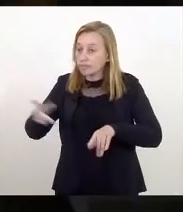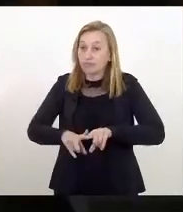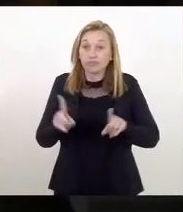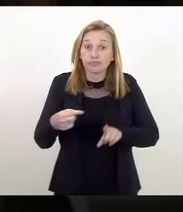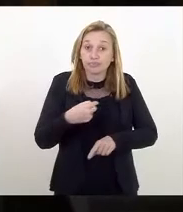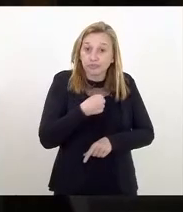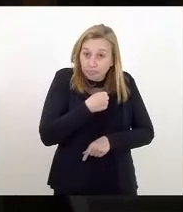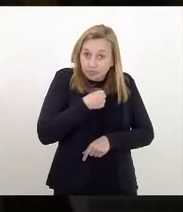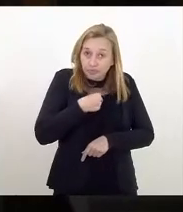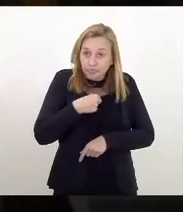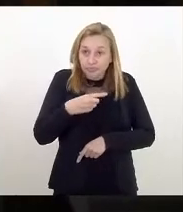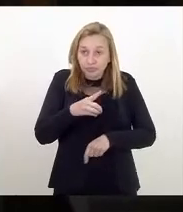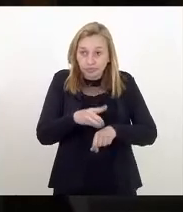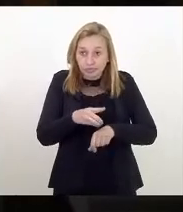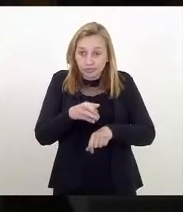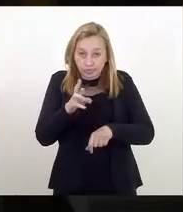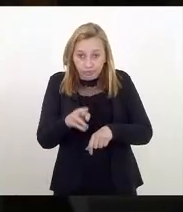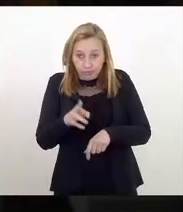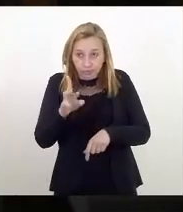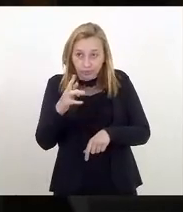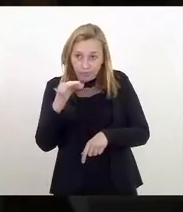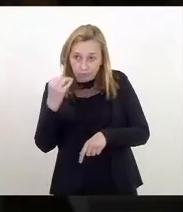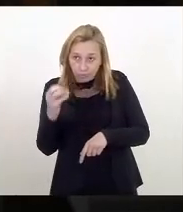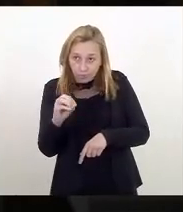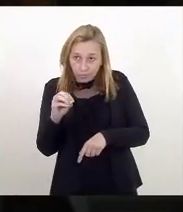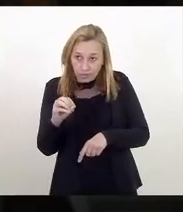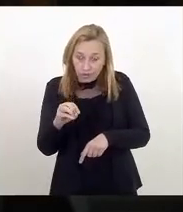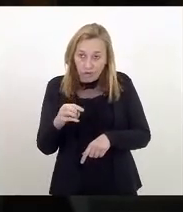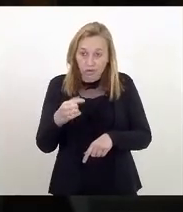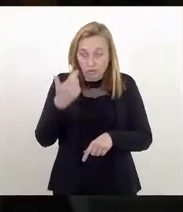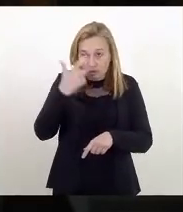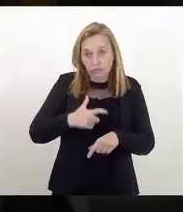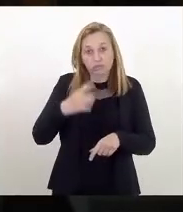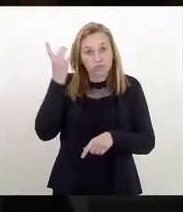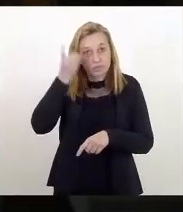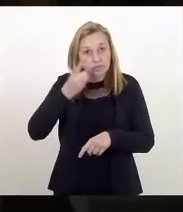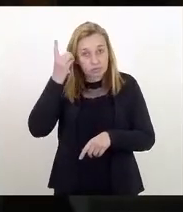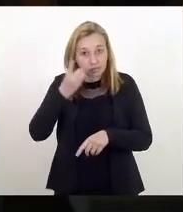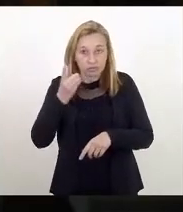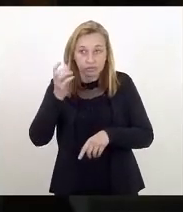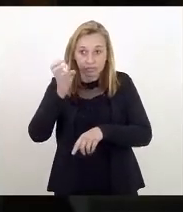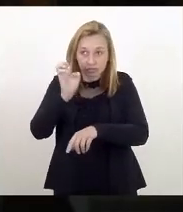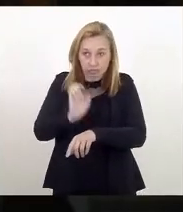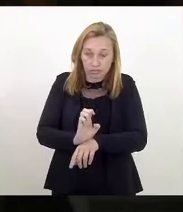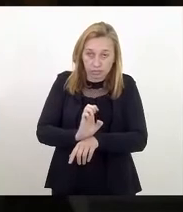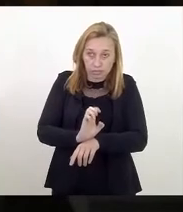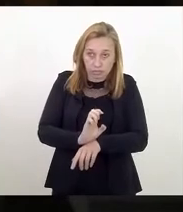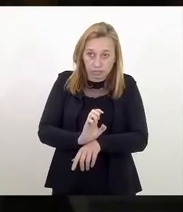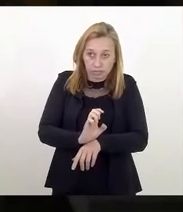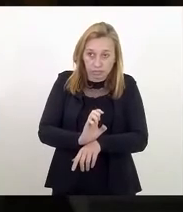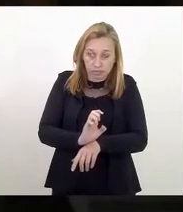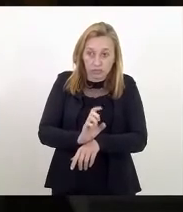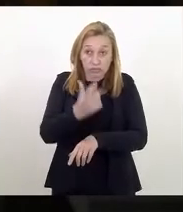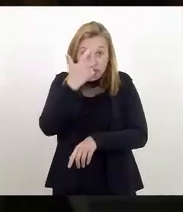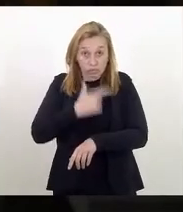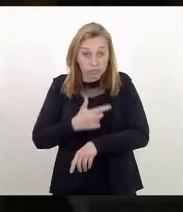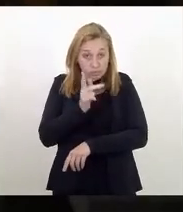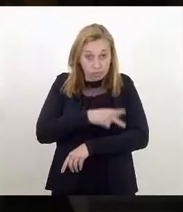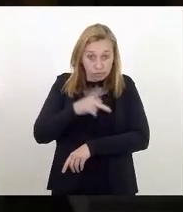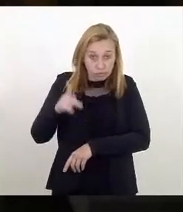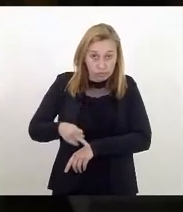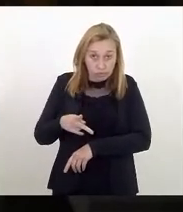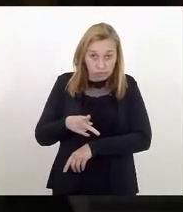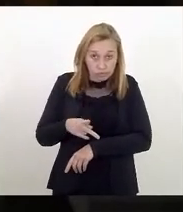eu, doutor Rodrigo, atualmente estou exercendo o mandato de deputado estadual. Eu sou professor da